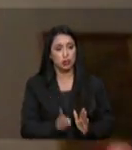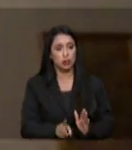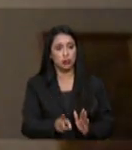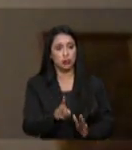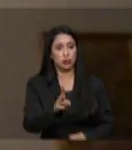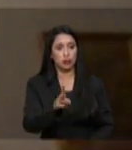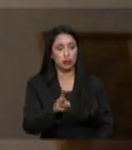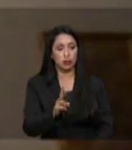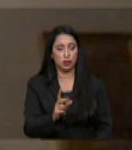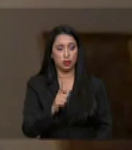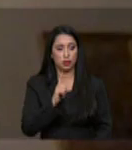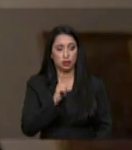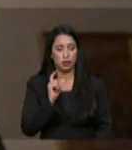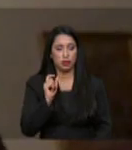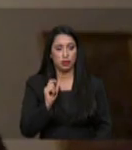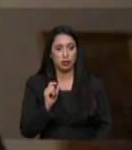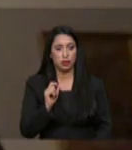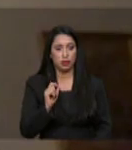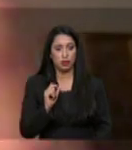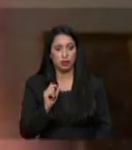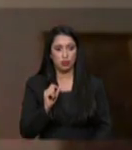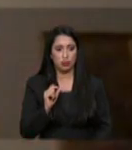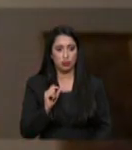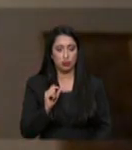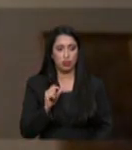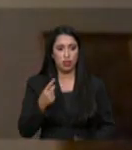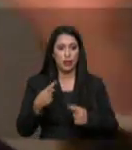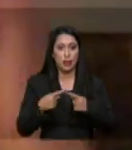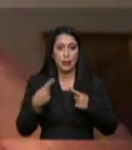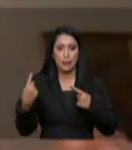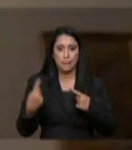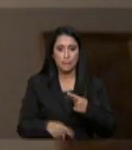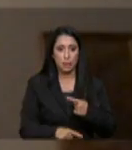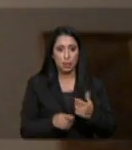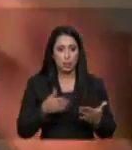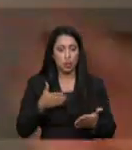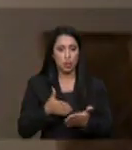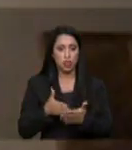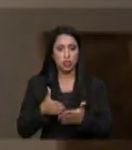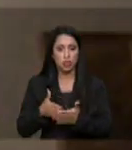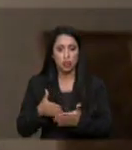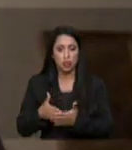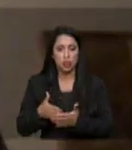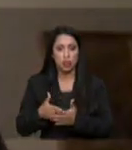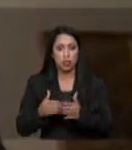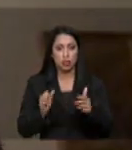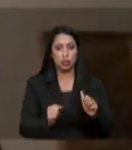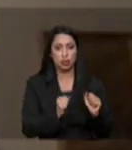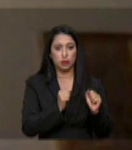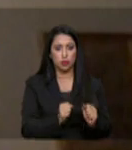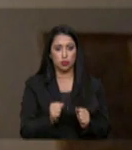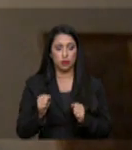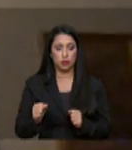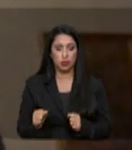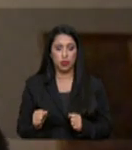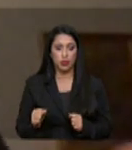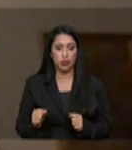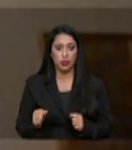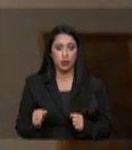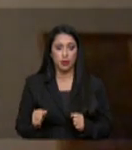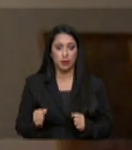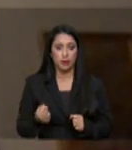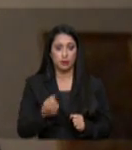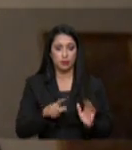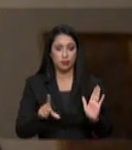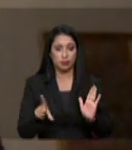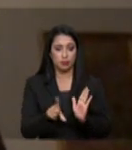como isso pedindo ou restringindo o exercício dos poderes se